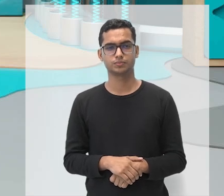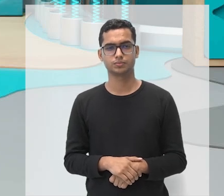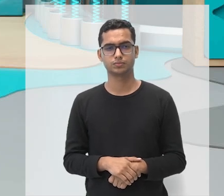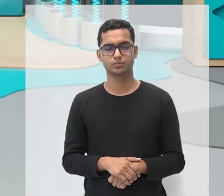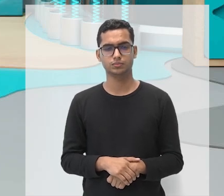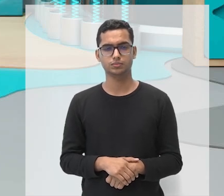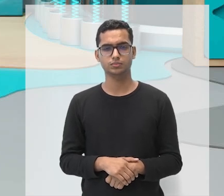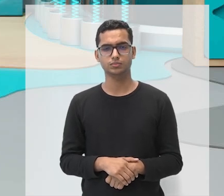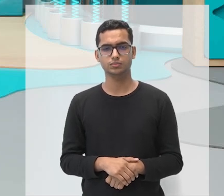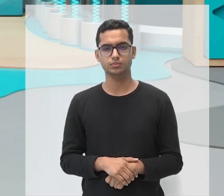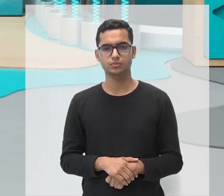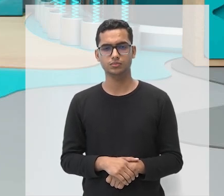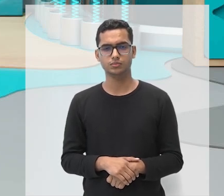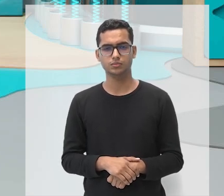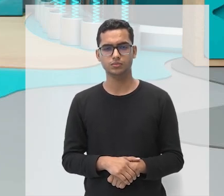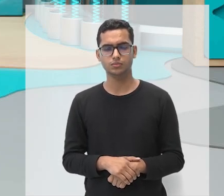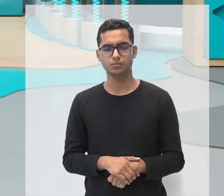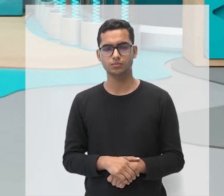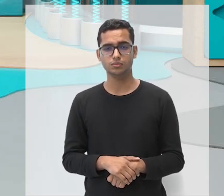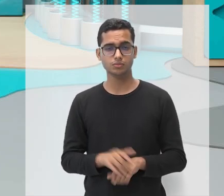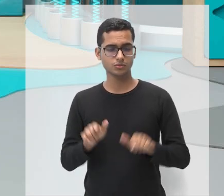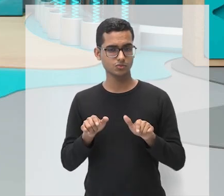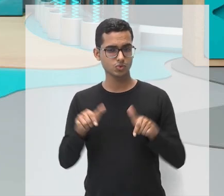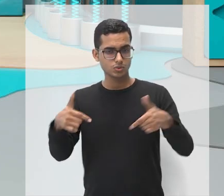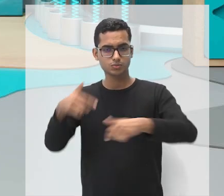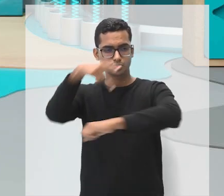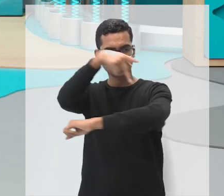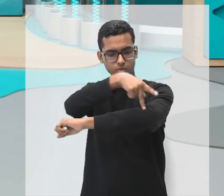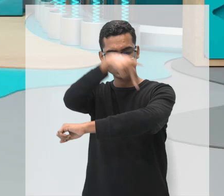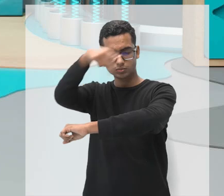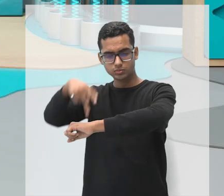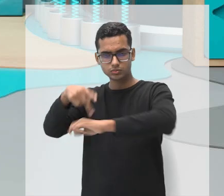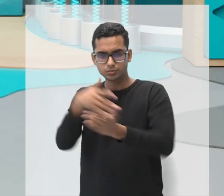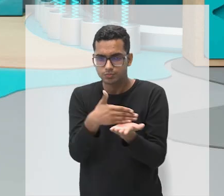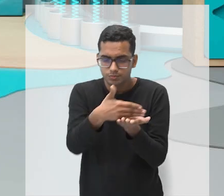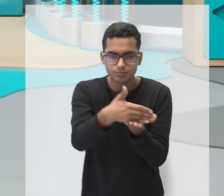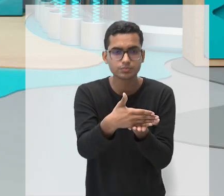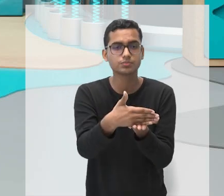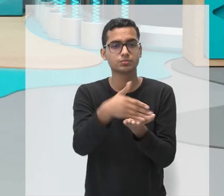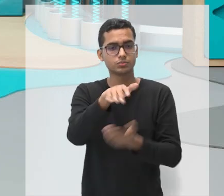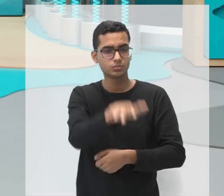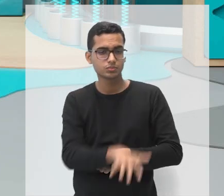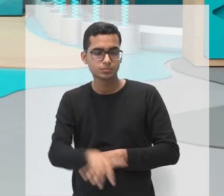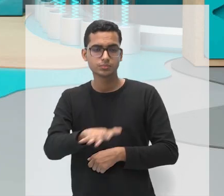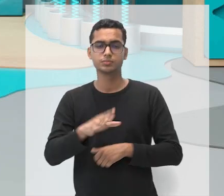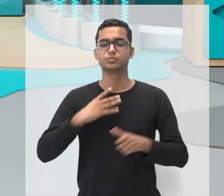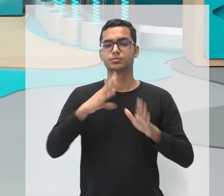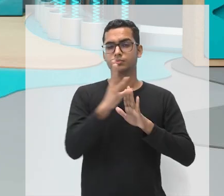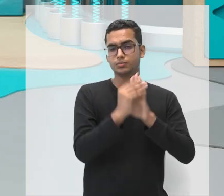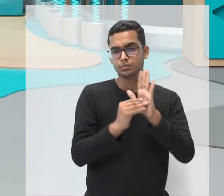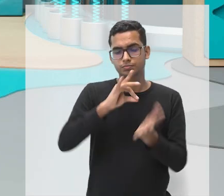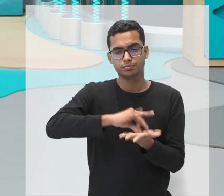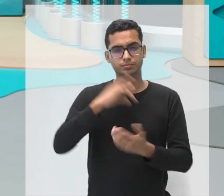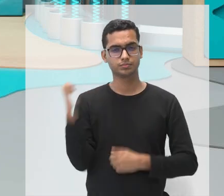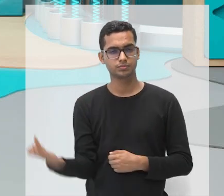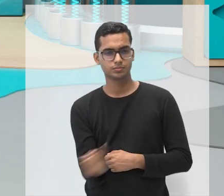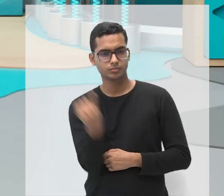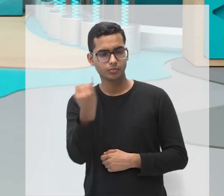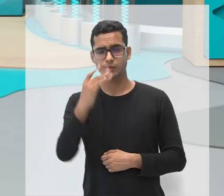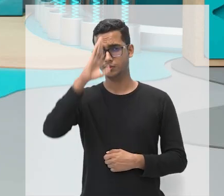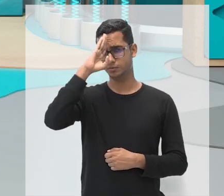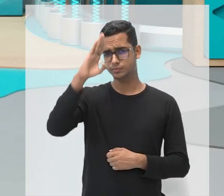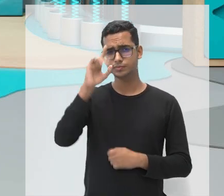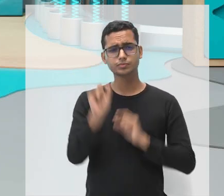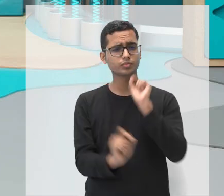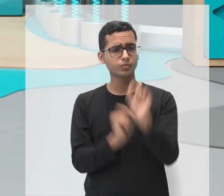é uma forma pedagógica de a gente introduzir esse conteúdo valioso, E